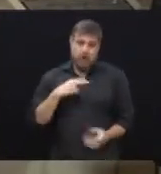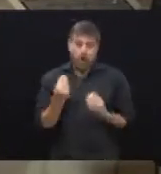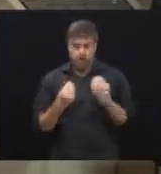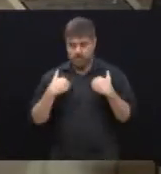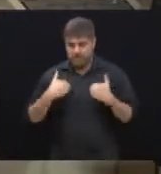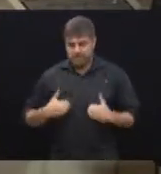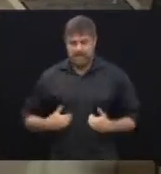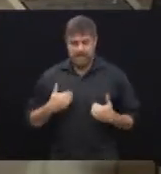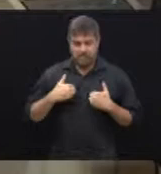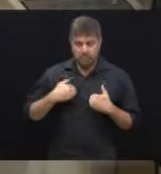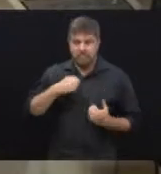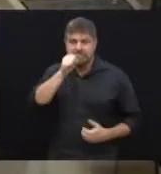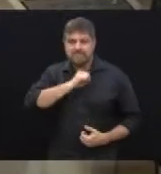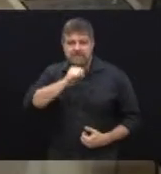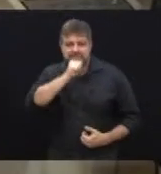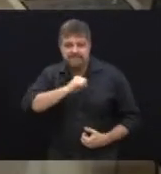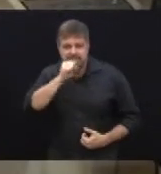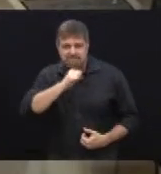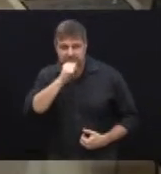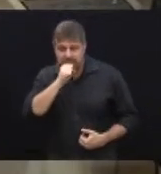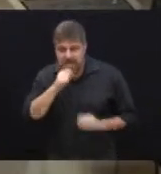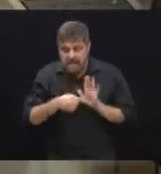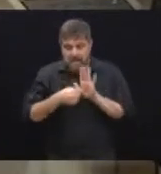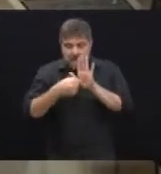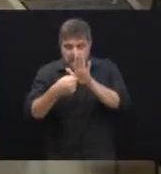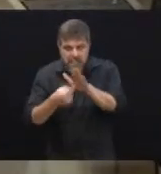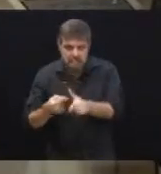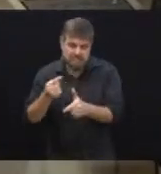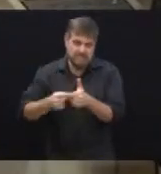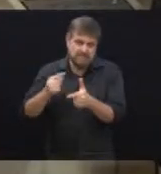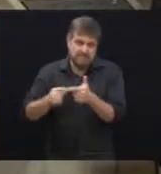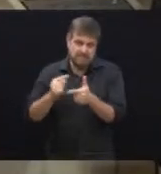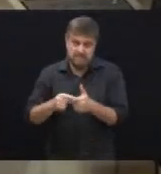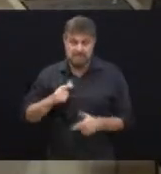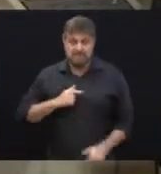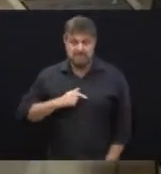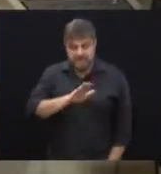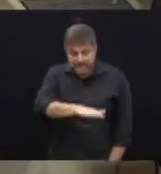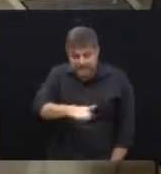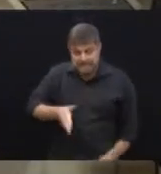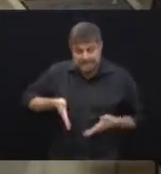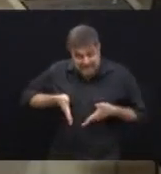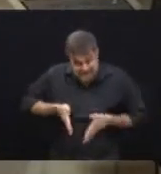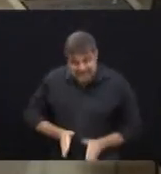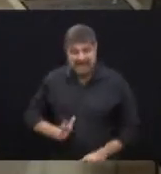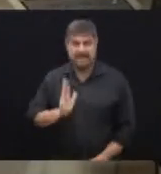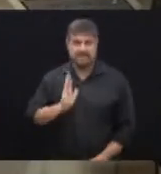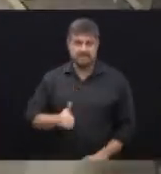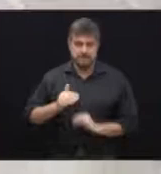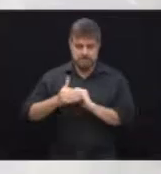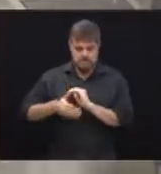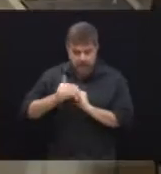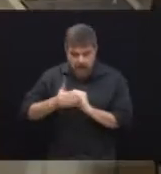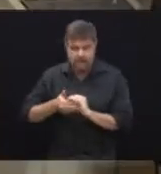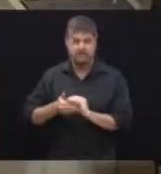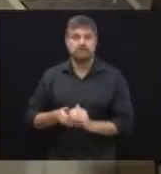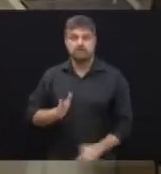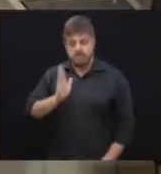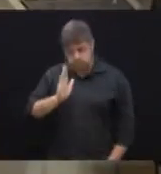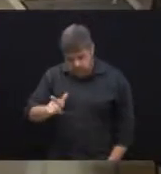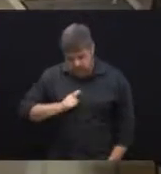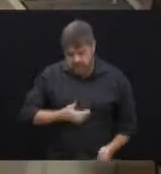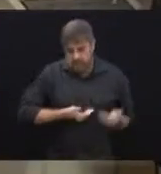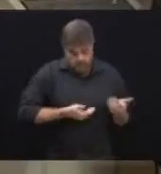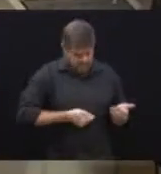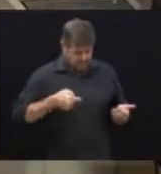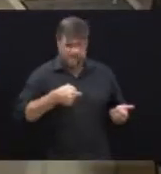esse corpo vai envelhecer e como ele vai apresentar esse tipo de degeneração. Tem crianças que já nascem com catarata. É catarata